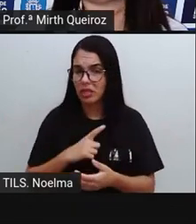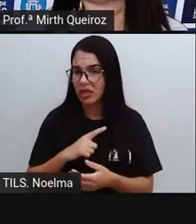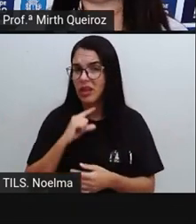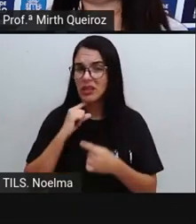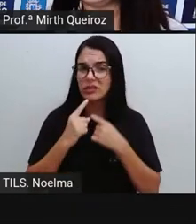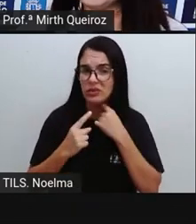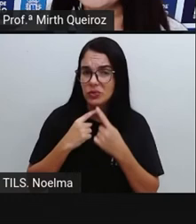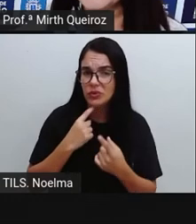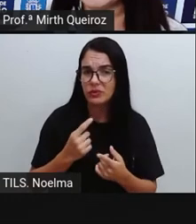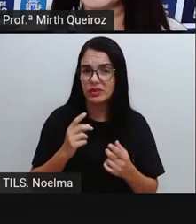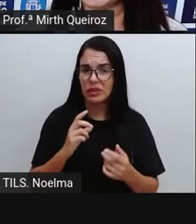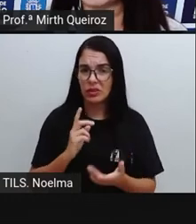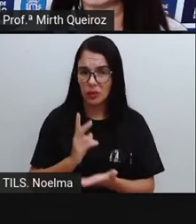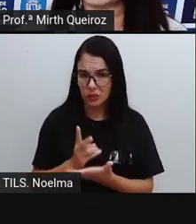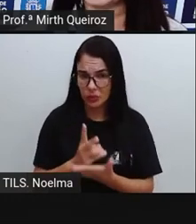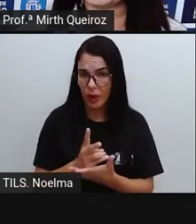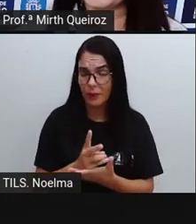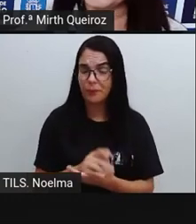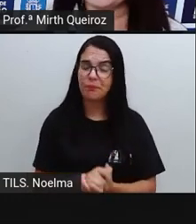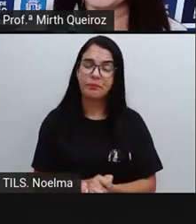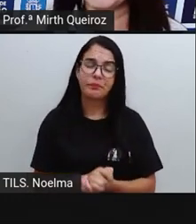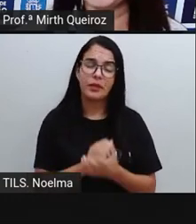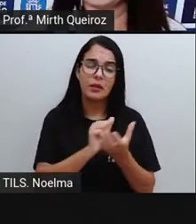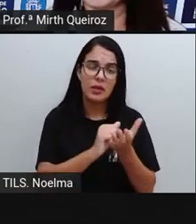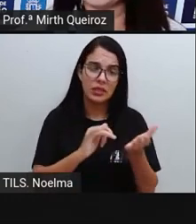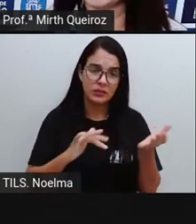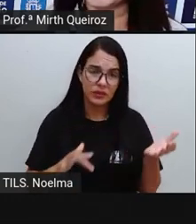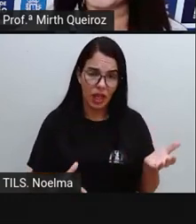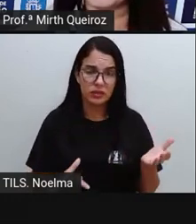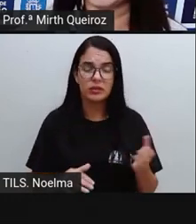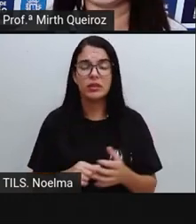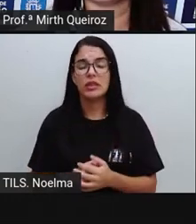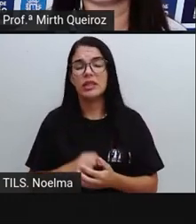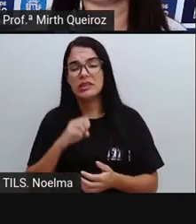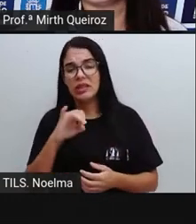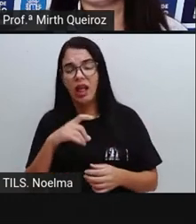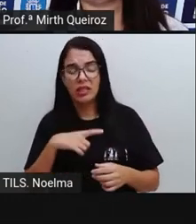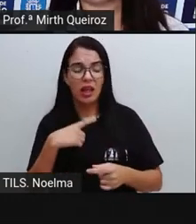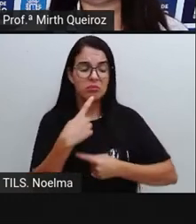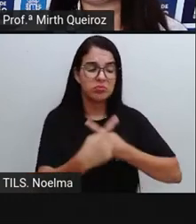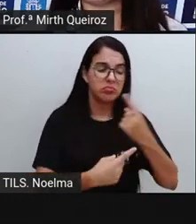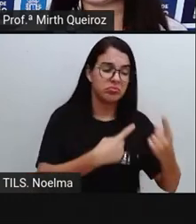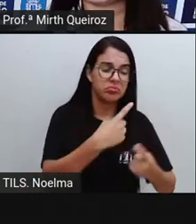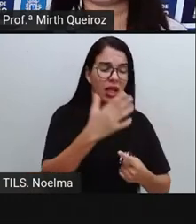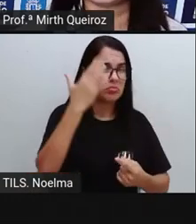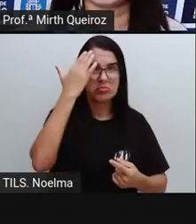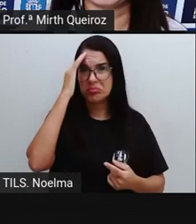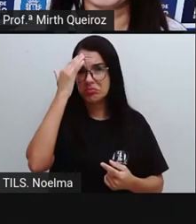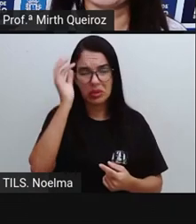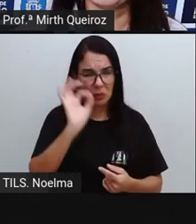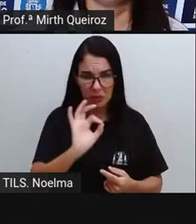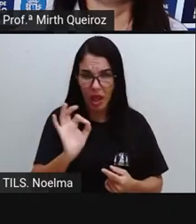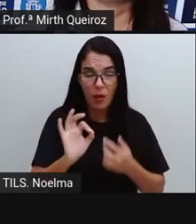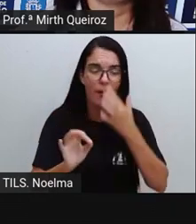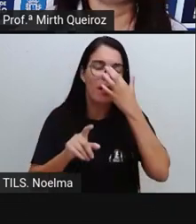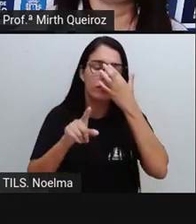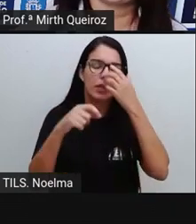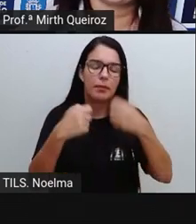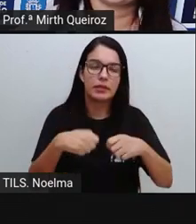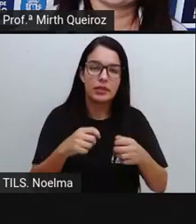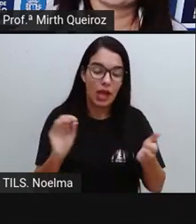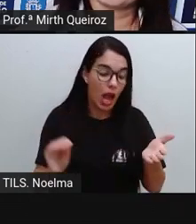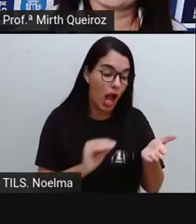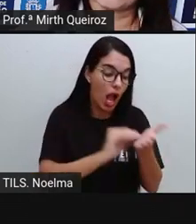tiverem ainda dúvidas, né, em relação à atividade de vocês, tiverem alguma questão ali que vocês não compreenderam direitinho, vocês podem